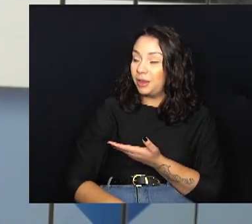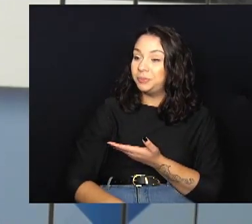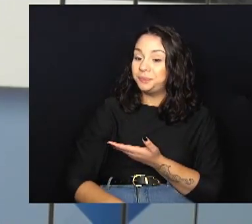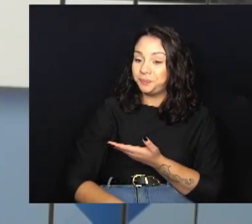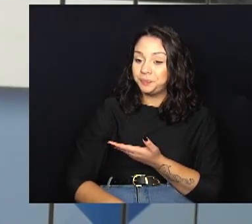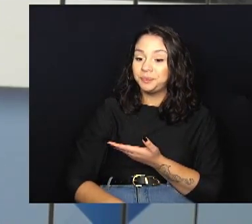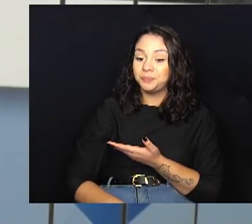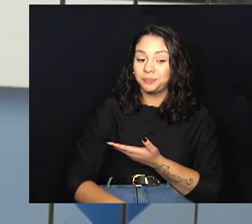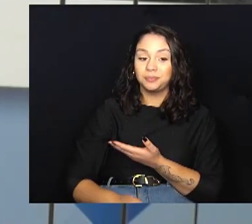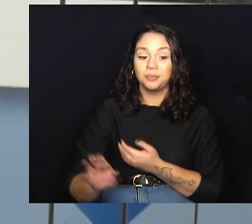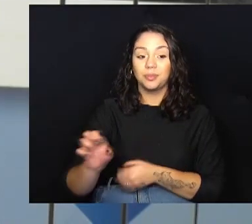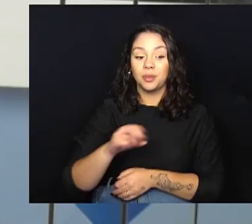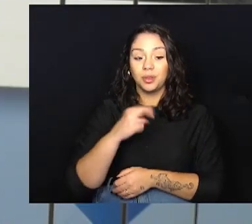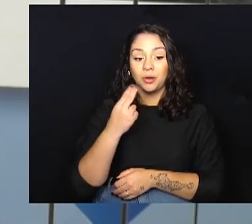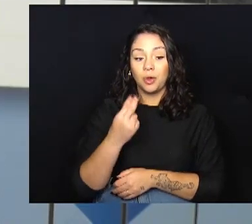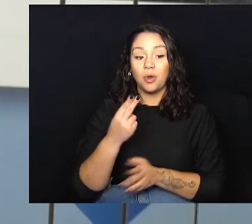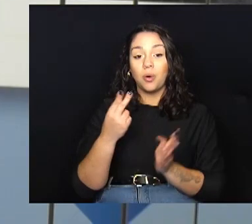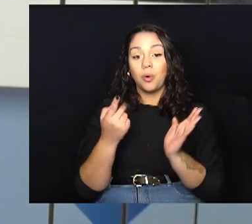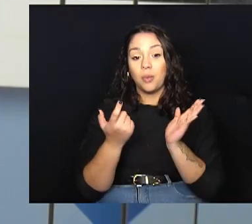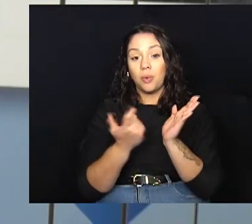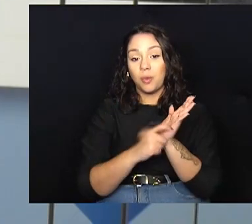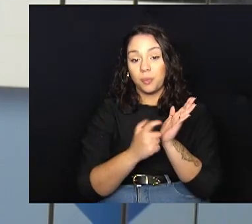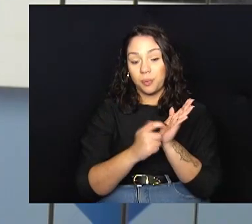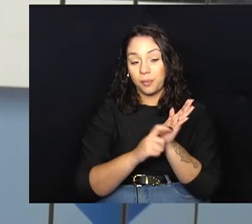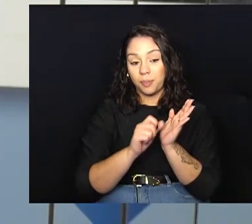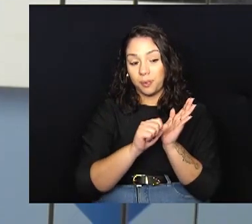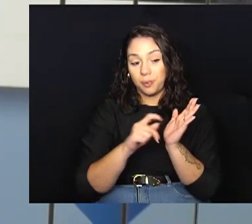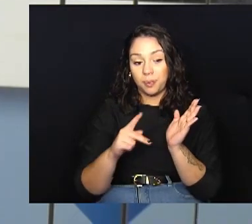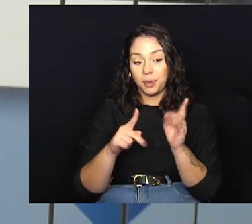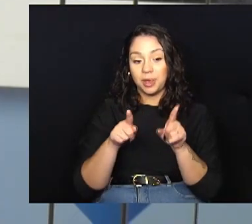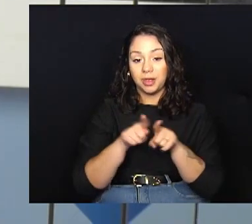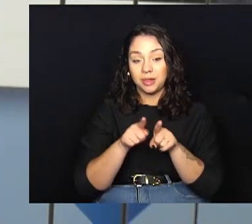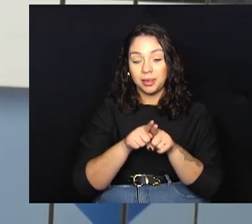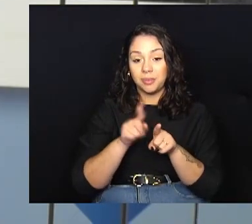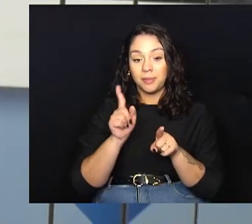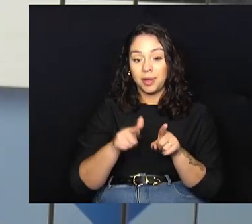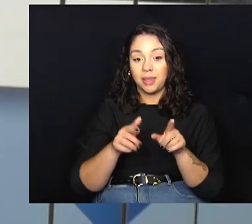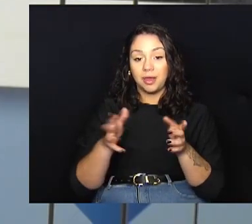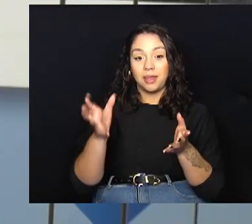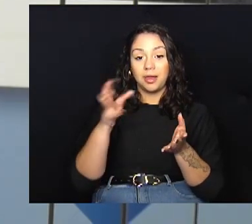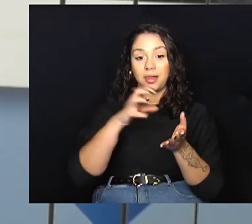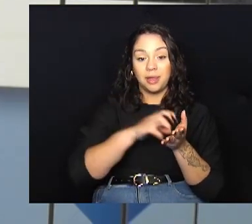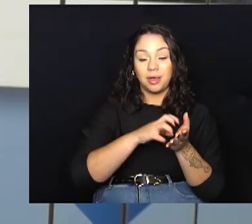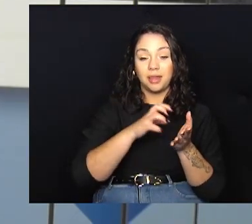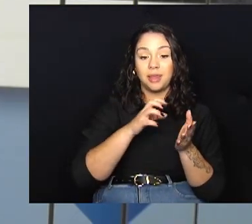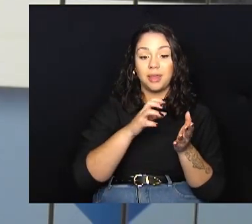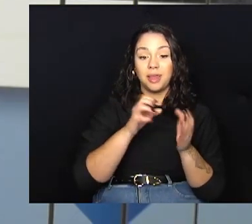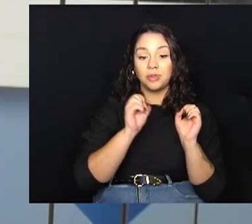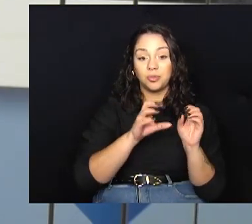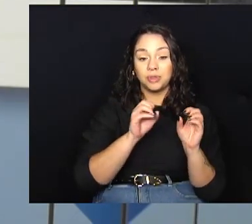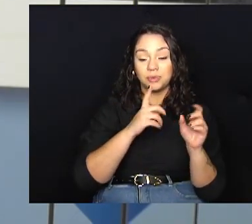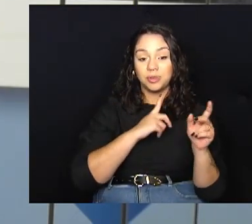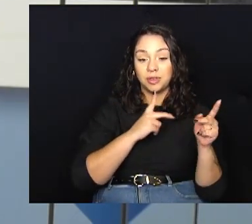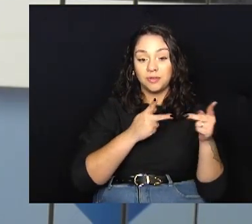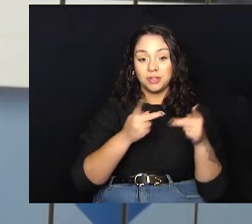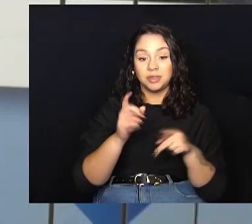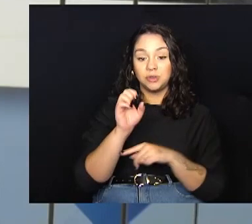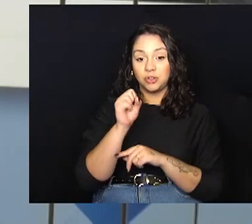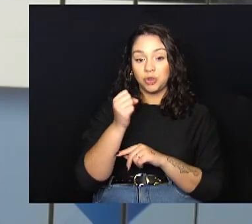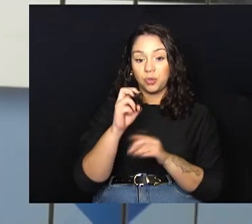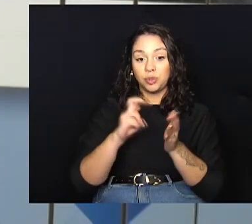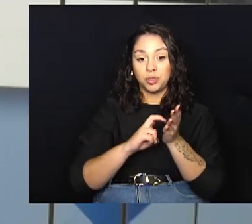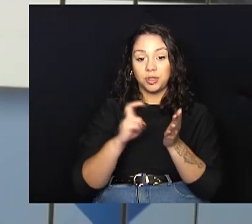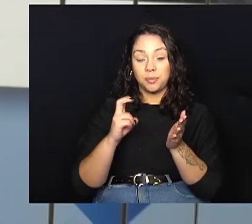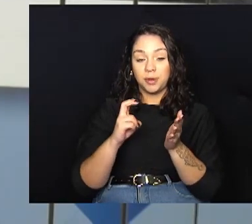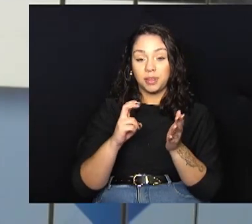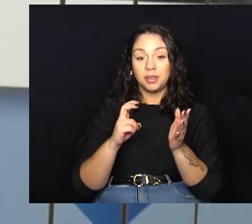o aplicativo da emdec para isso e o agendamento é na sessão educação nós temos visitas das 8:00 da manhã às